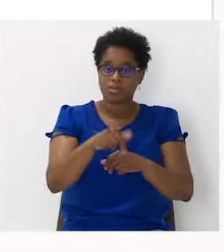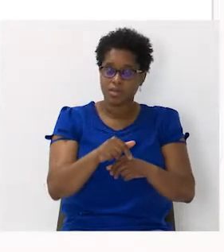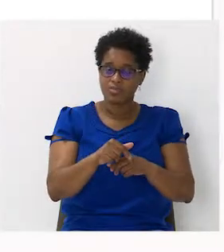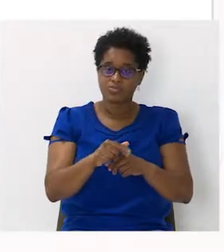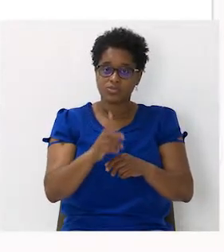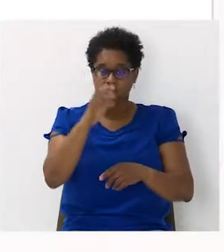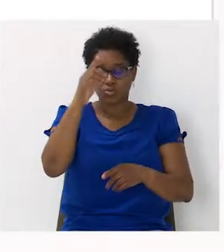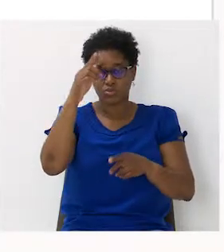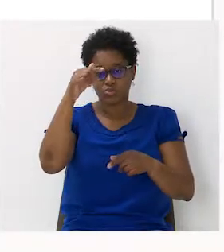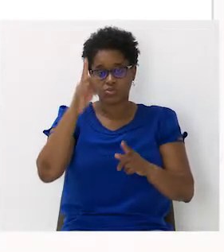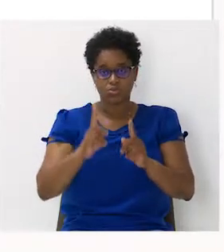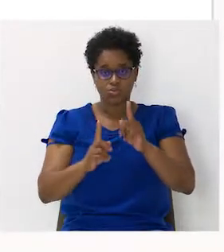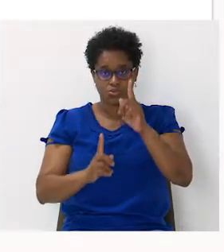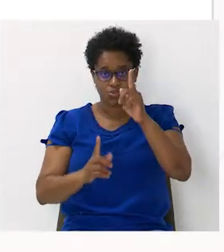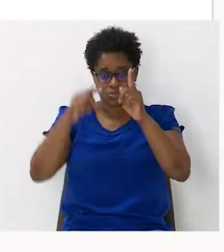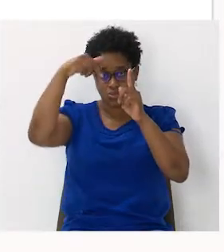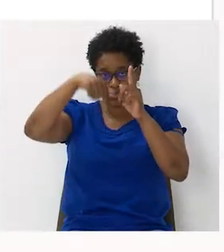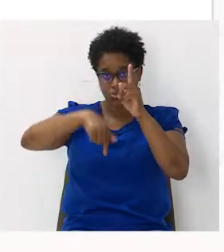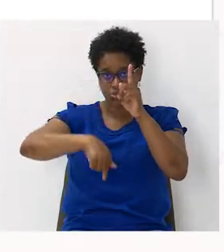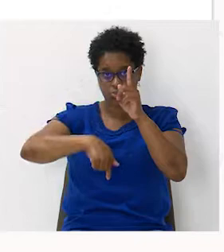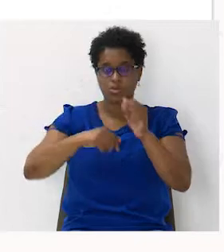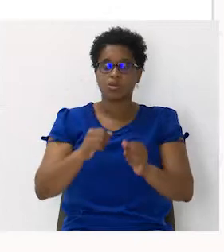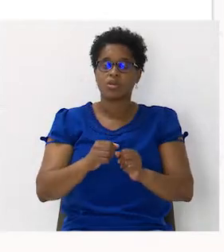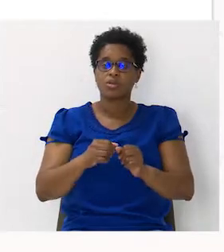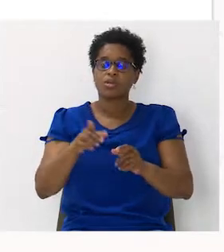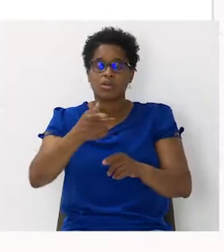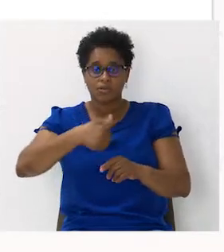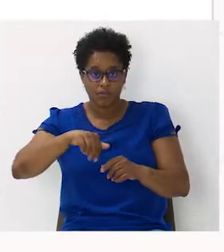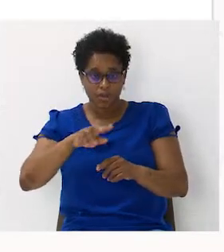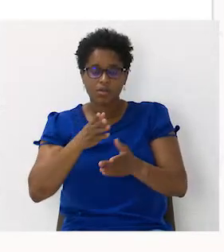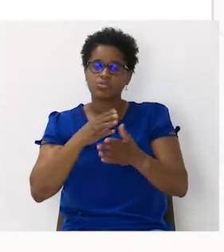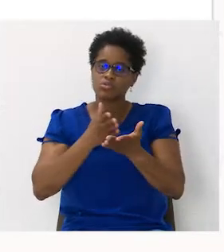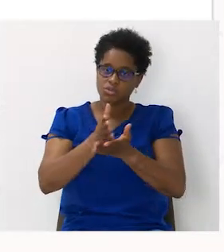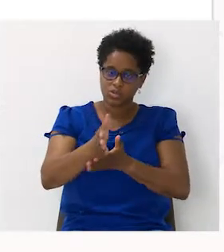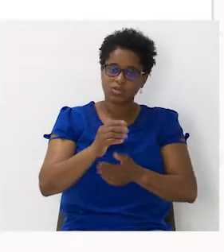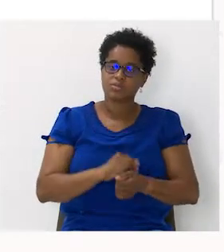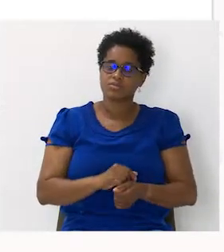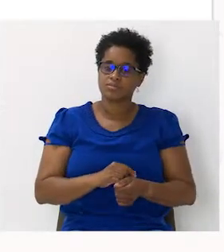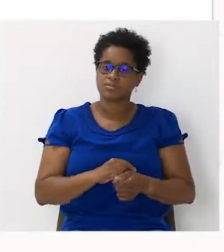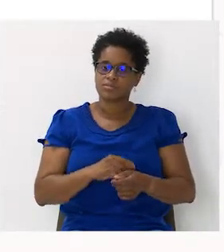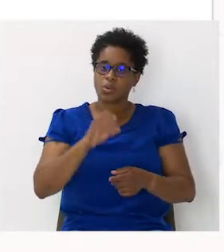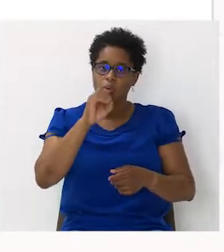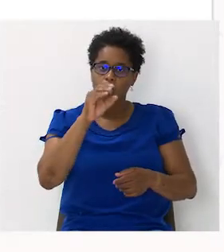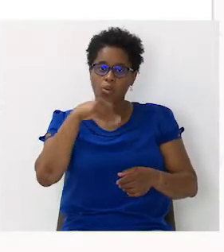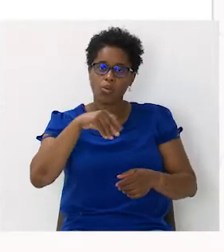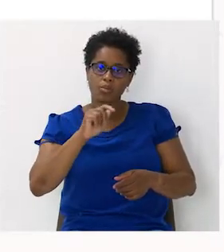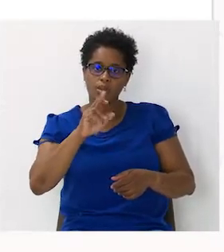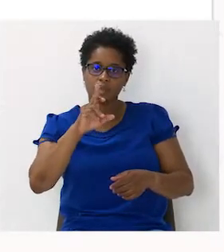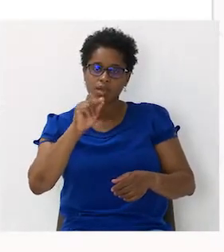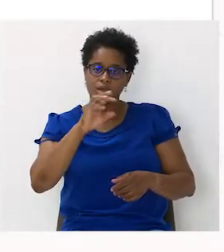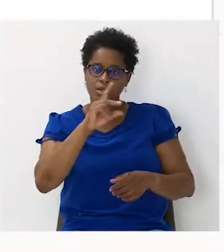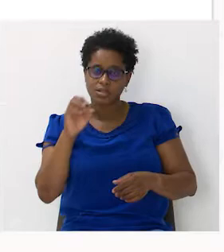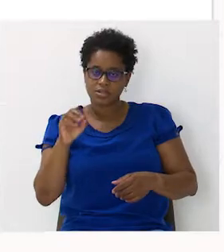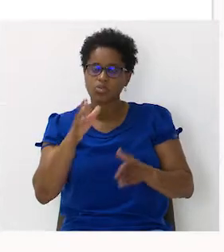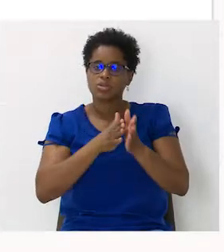sentidos opostos. Vamos prosseguir com operação utilizando vetores.